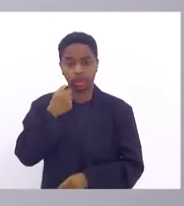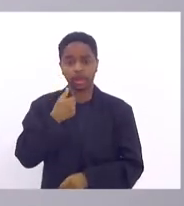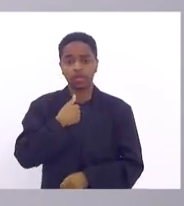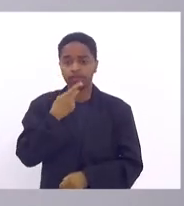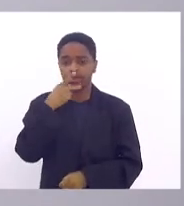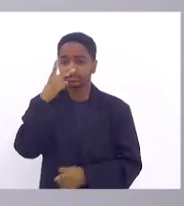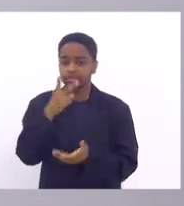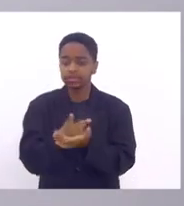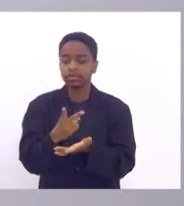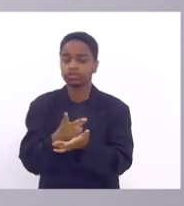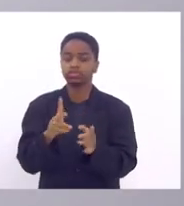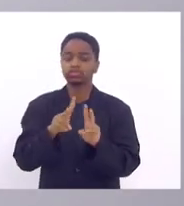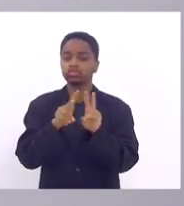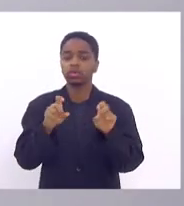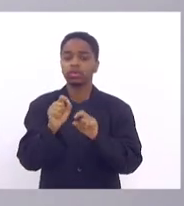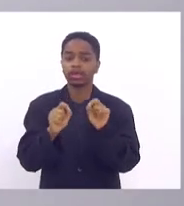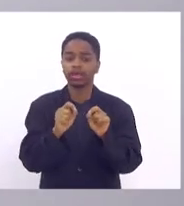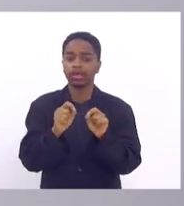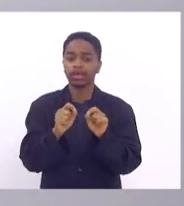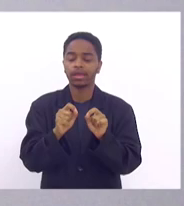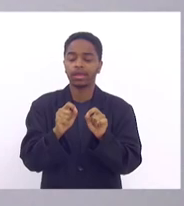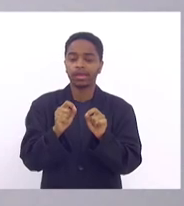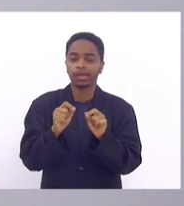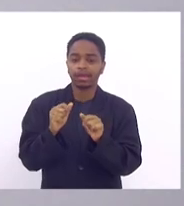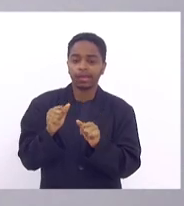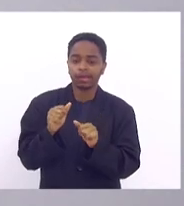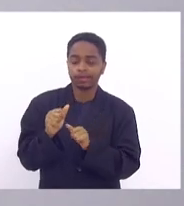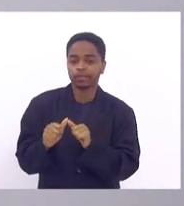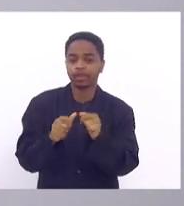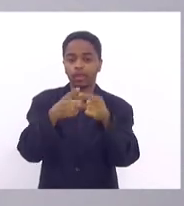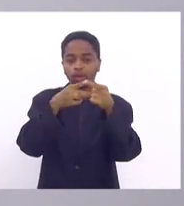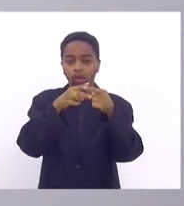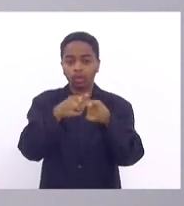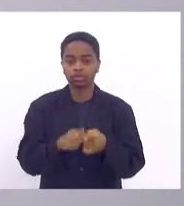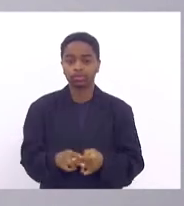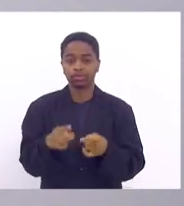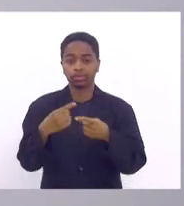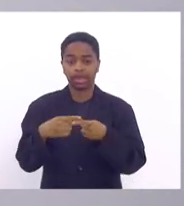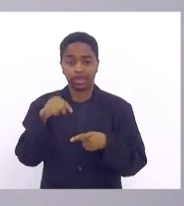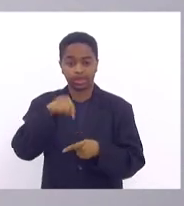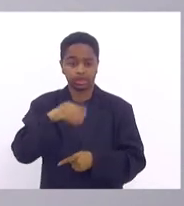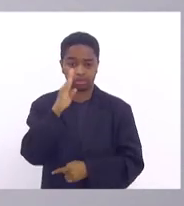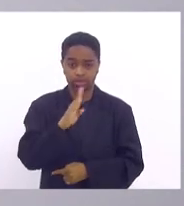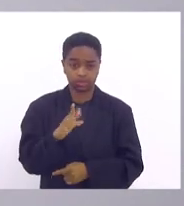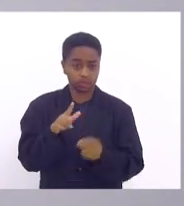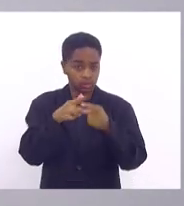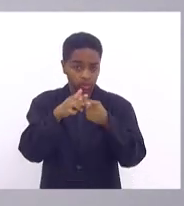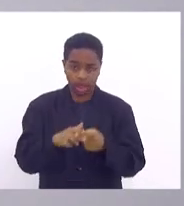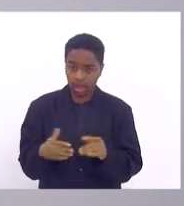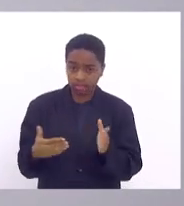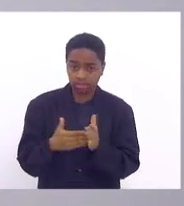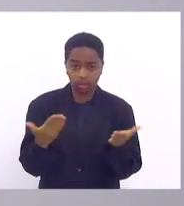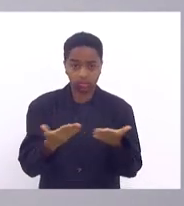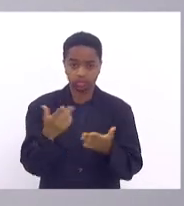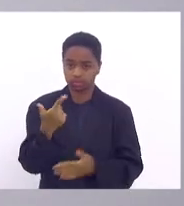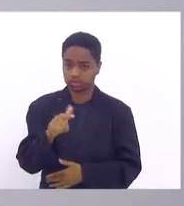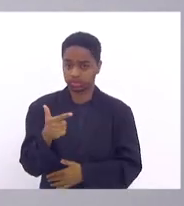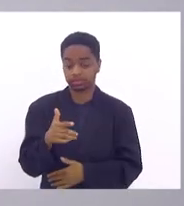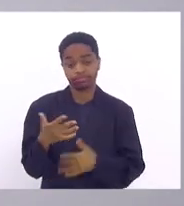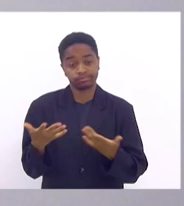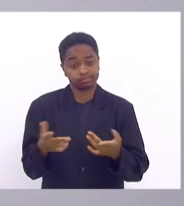da reparação Porque não houve reparação no Brasil até hoje e a reparação não